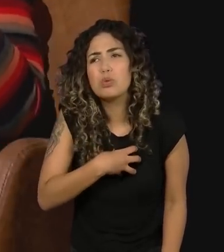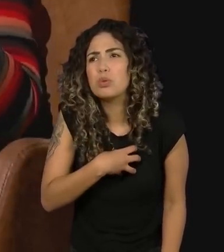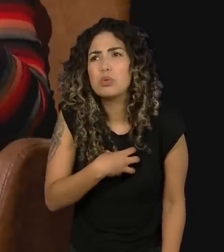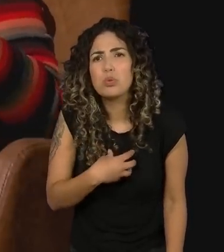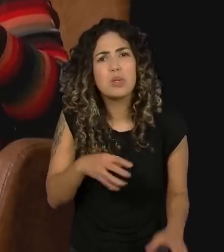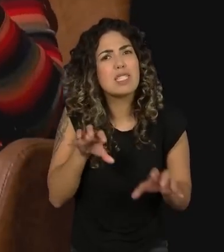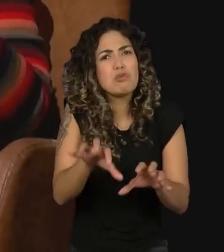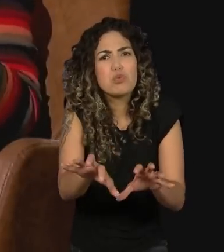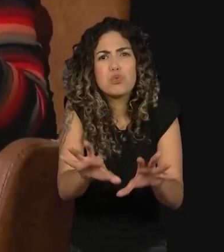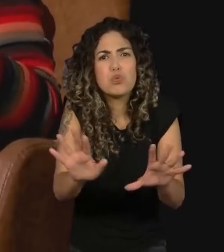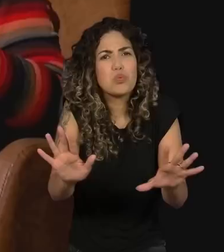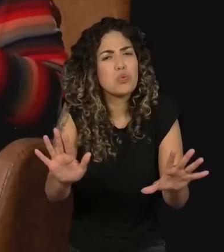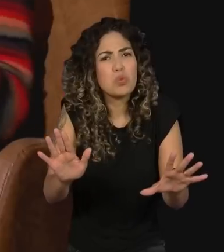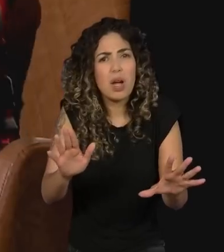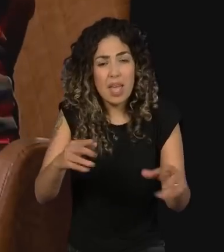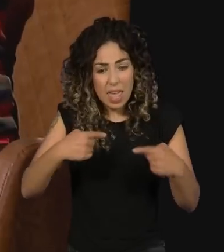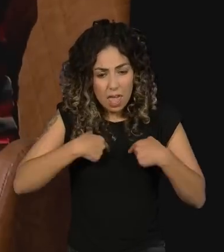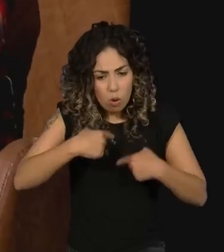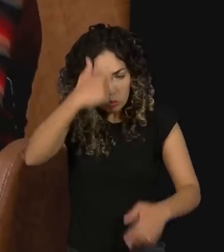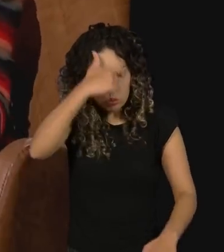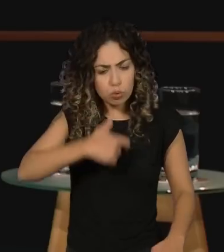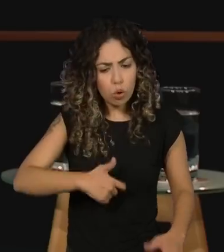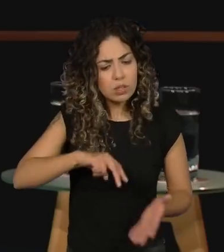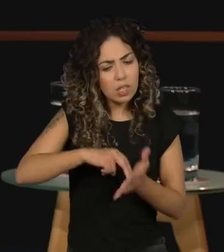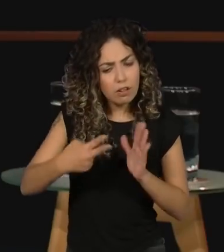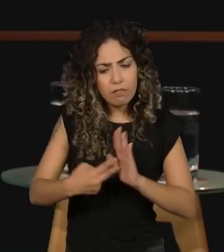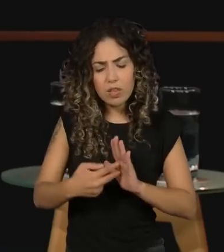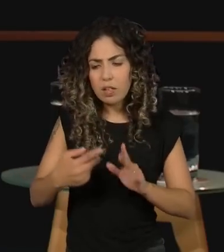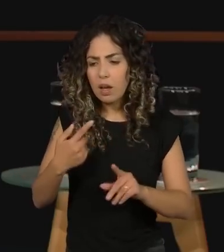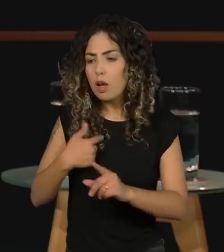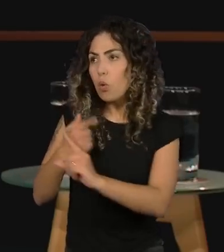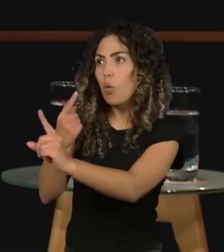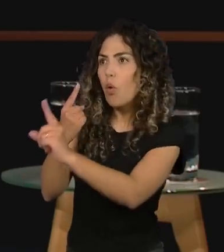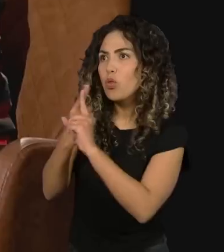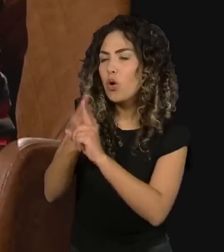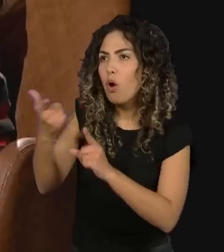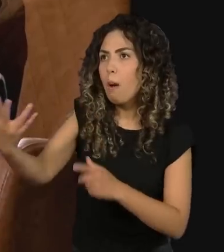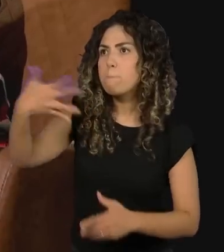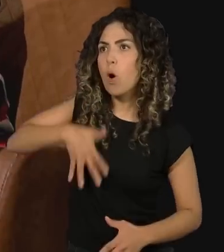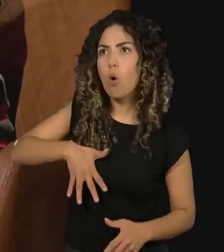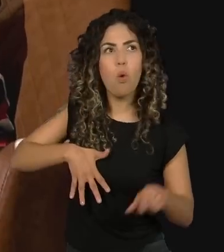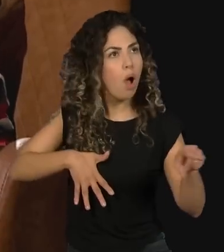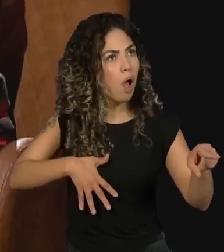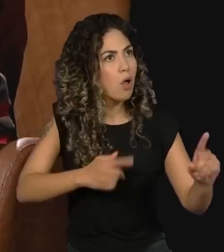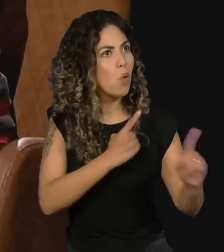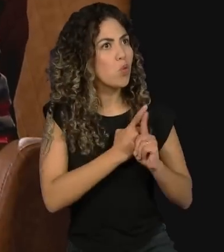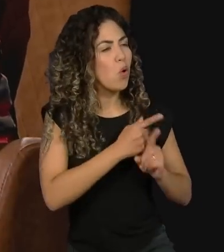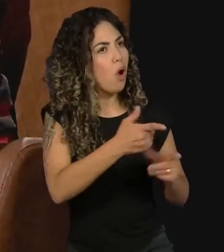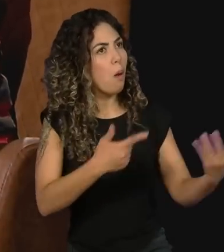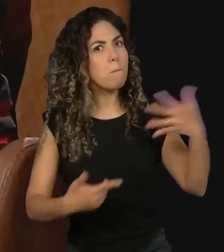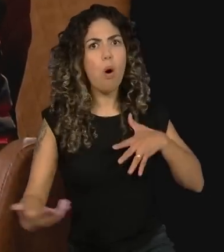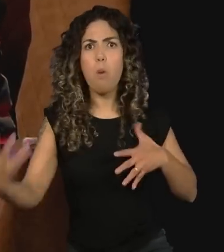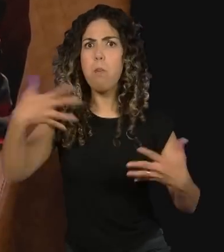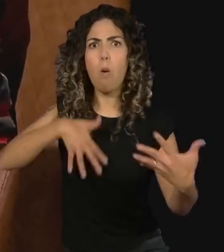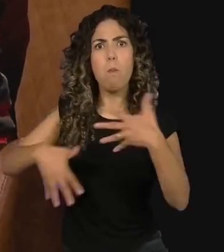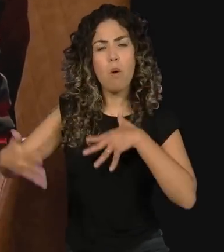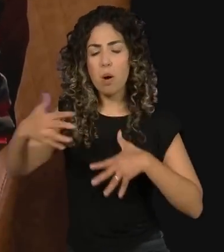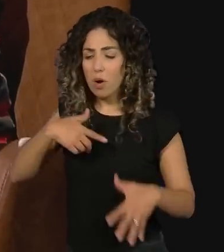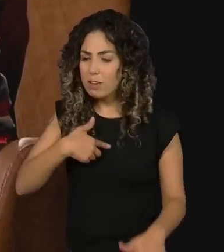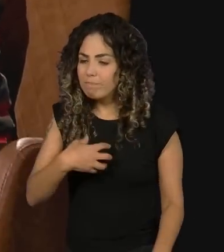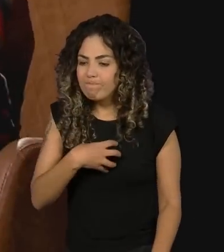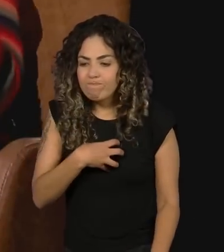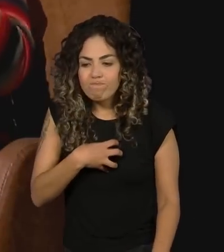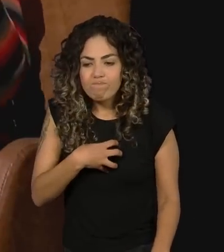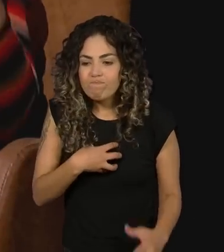eu sou fruto de todos os meus encontros. Eu fico assim muito tocada e muito comovida com